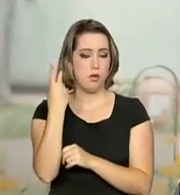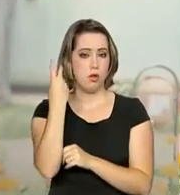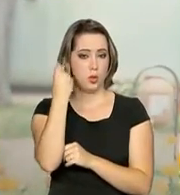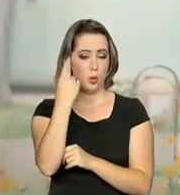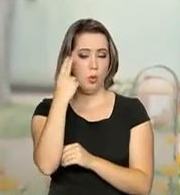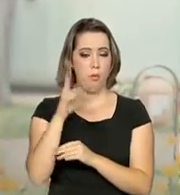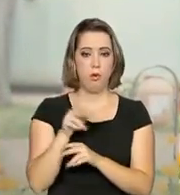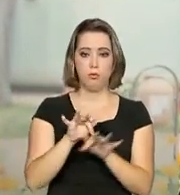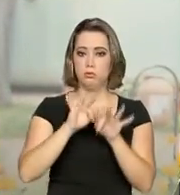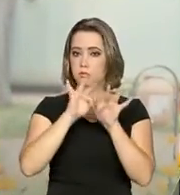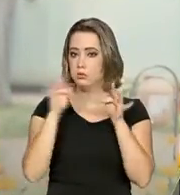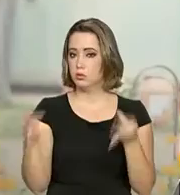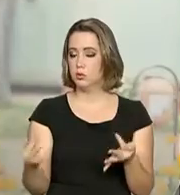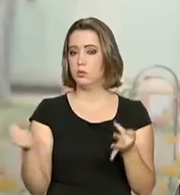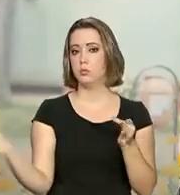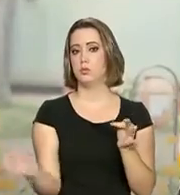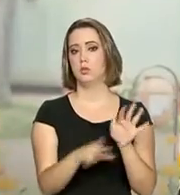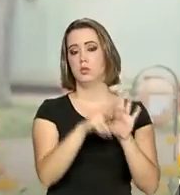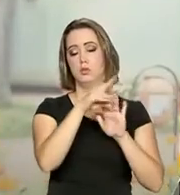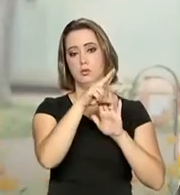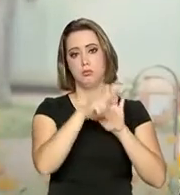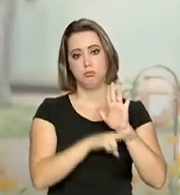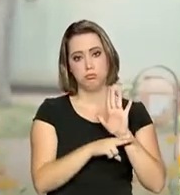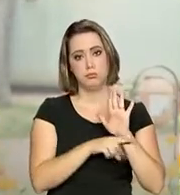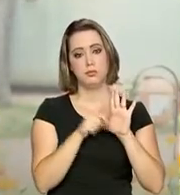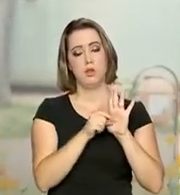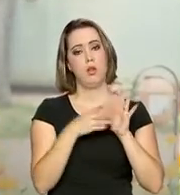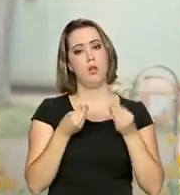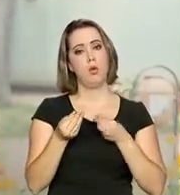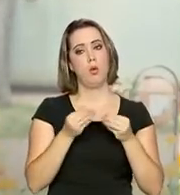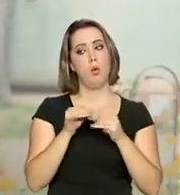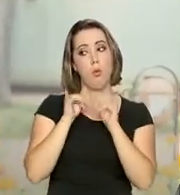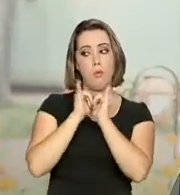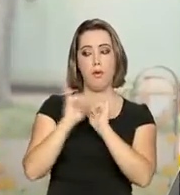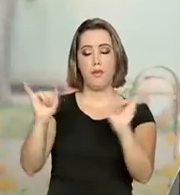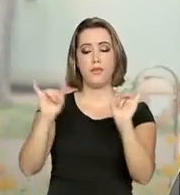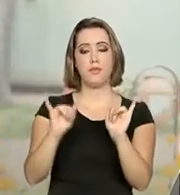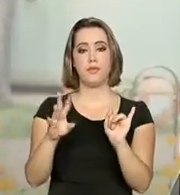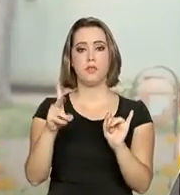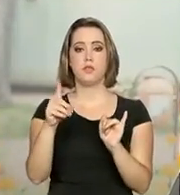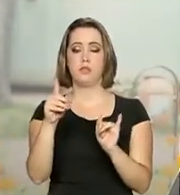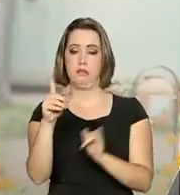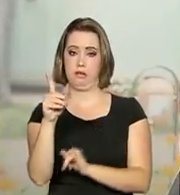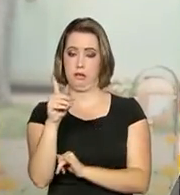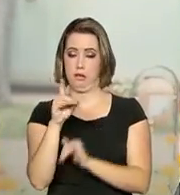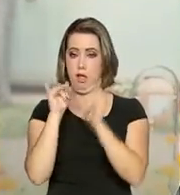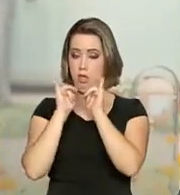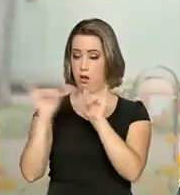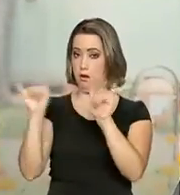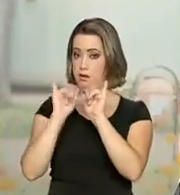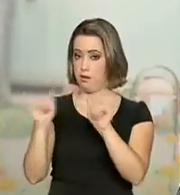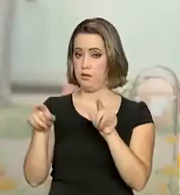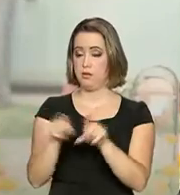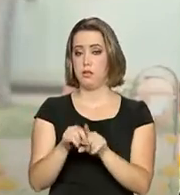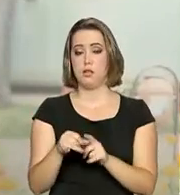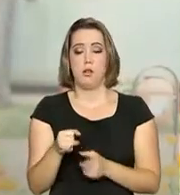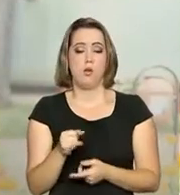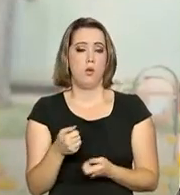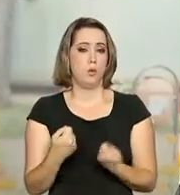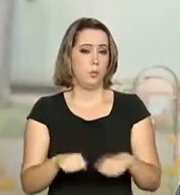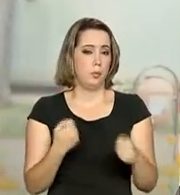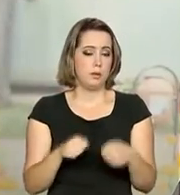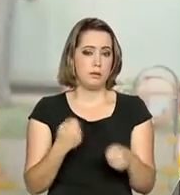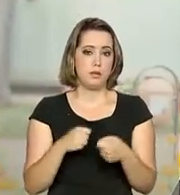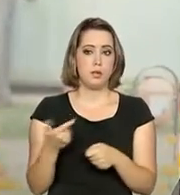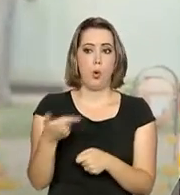a remodelagem da ficha de rendimentos e a entrega da declaração sem a necessidade de instalação de um outro programa,